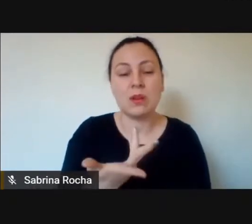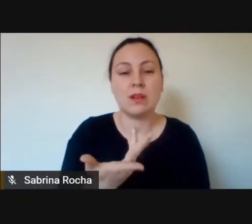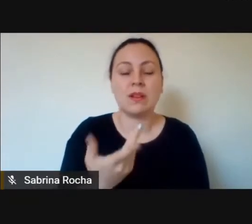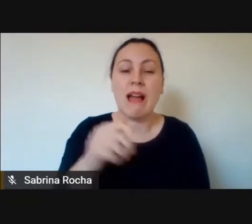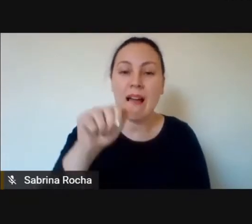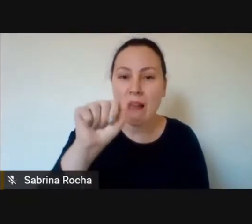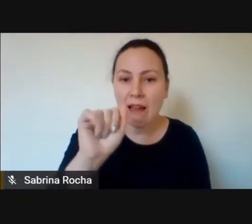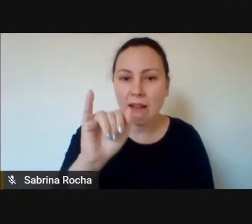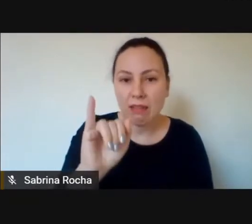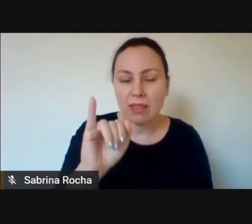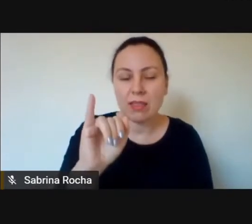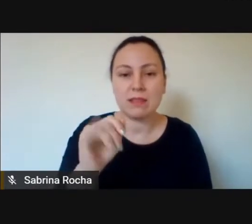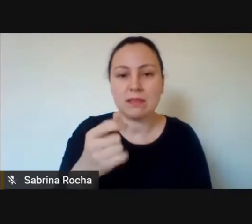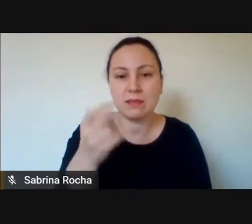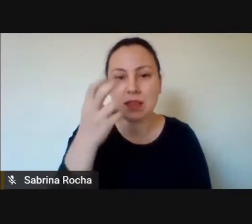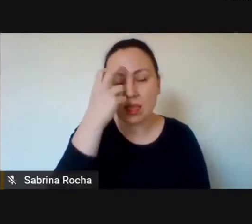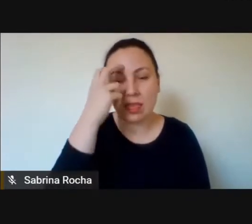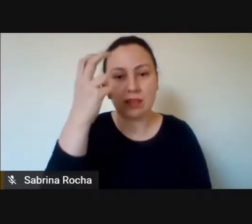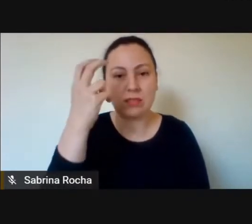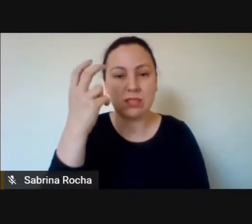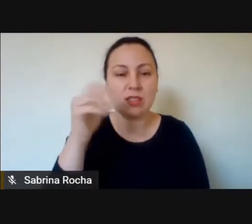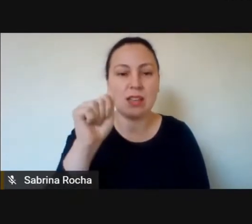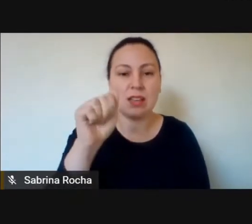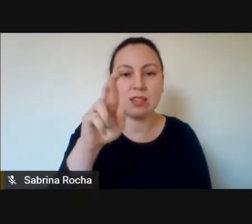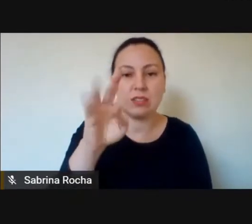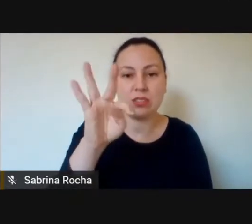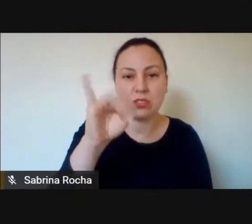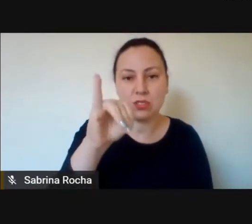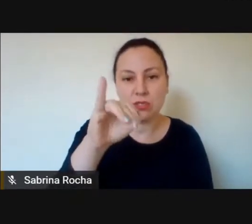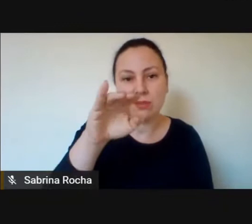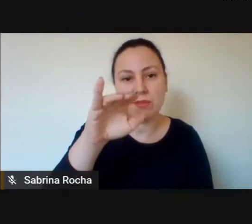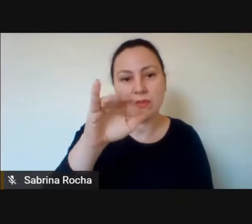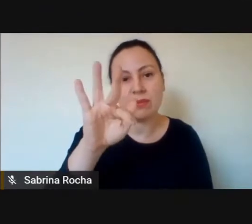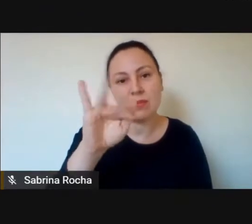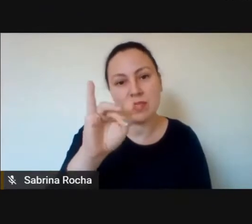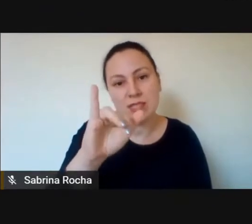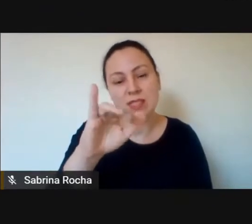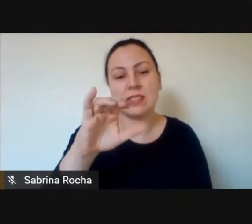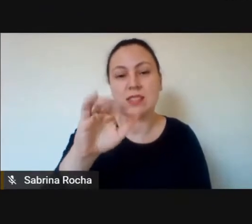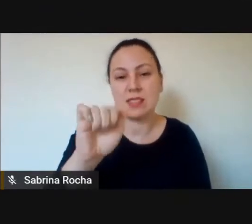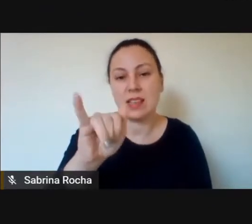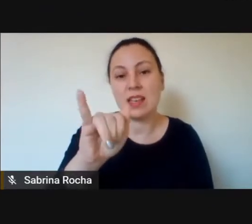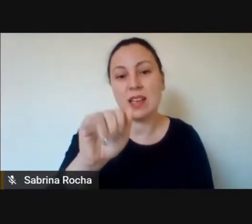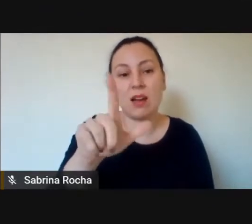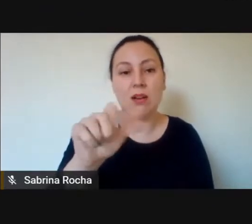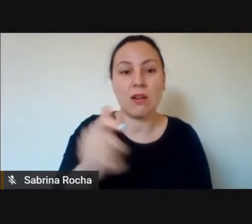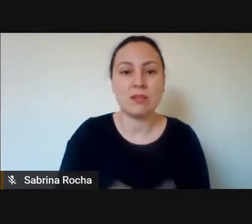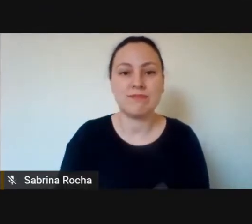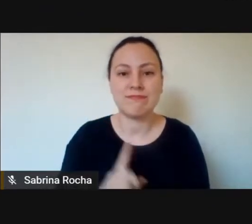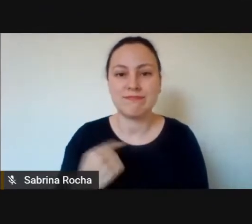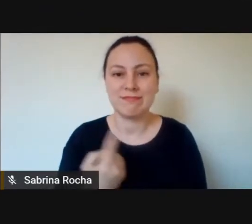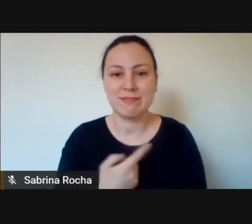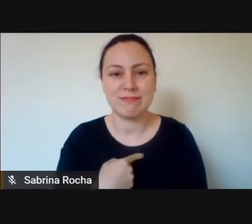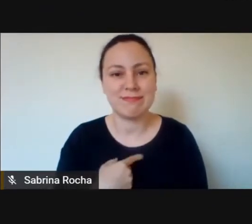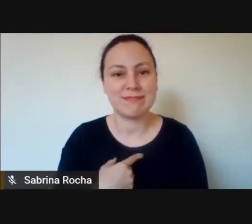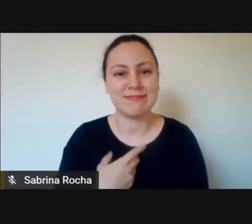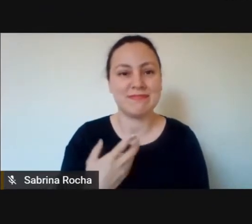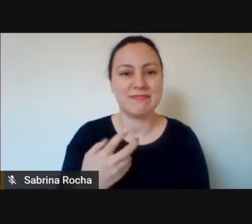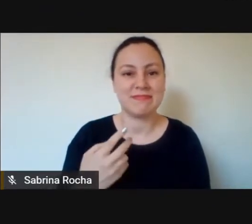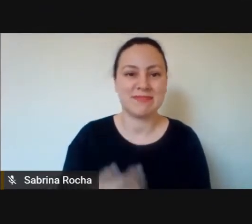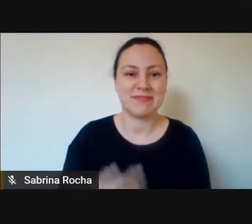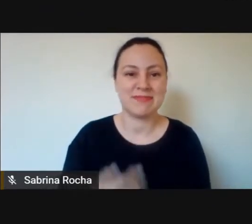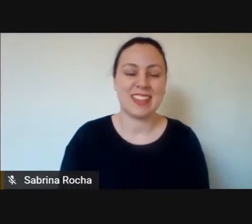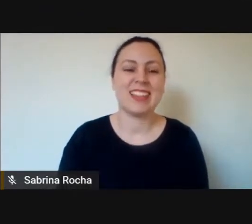artificial, sobre o futuro do trabalho. Foram três conversas bastante inspiradoras. Eu e Sabrina já estamos saindo daqui